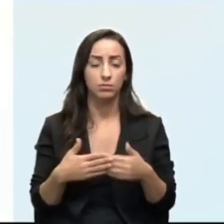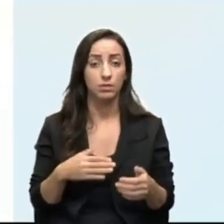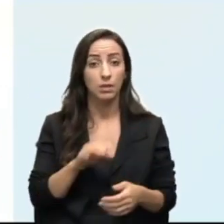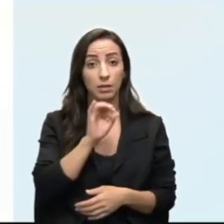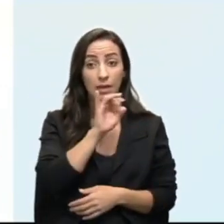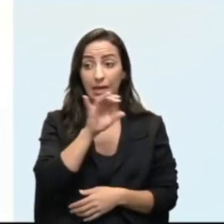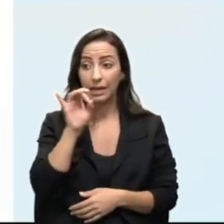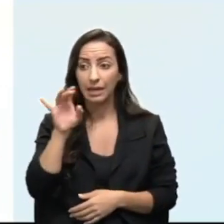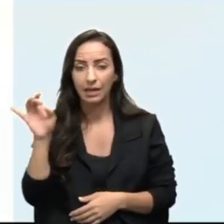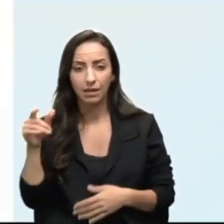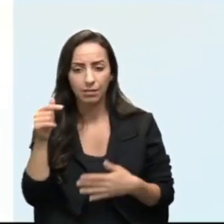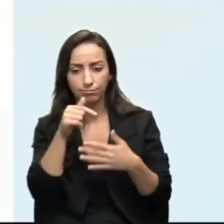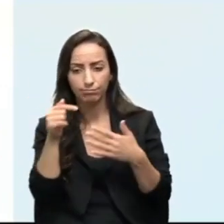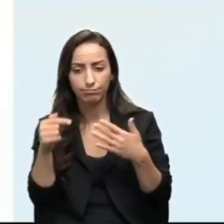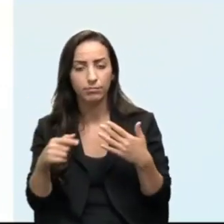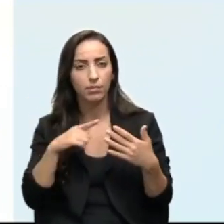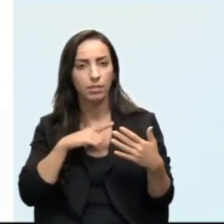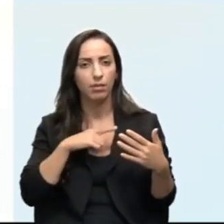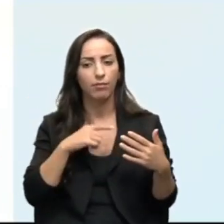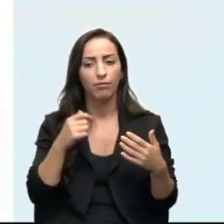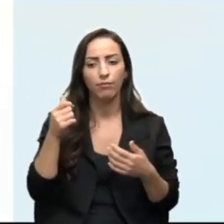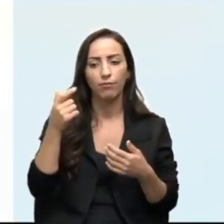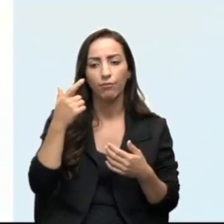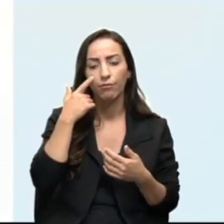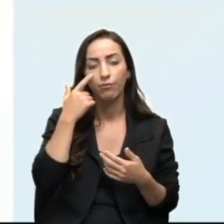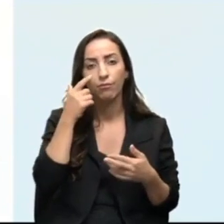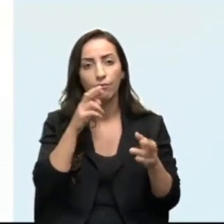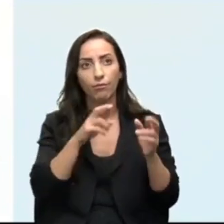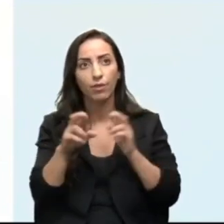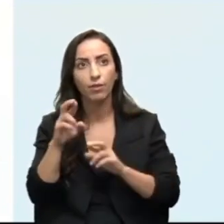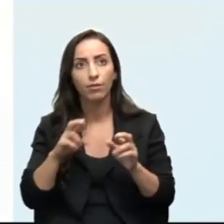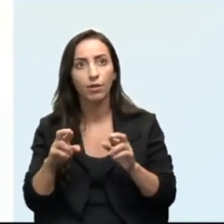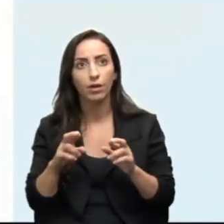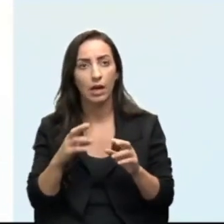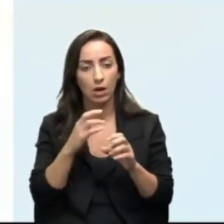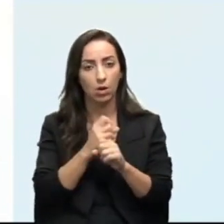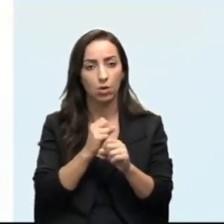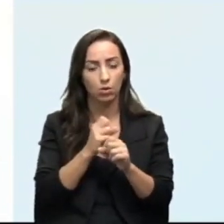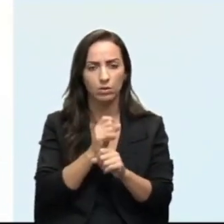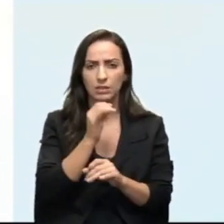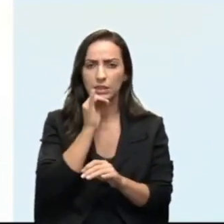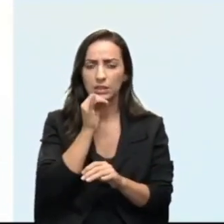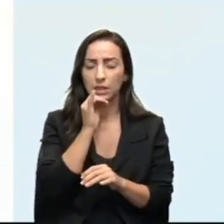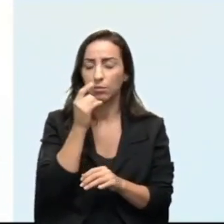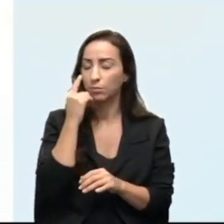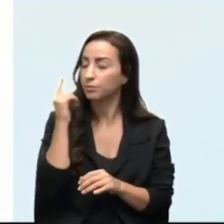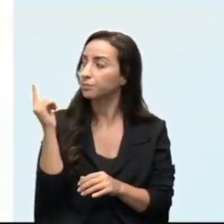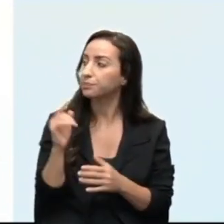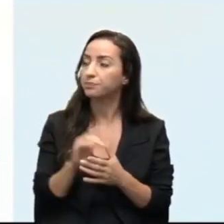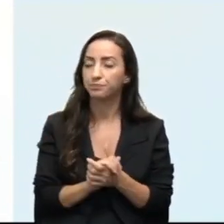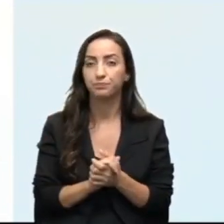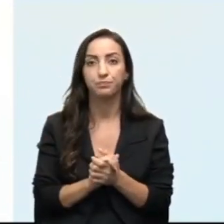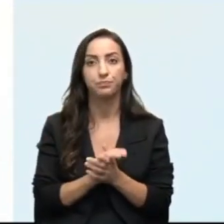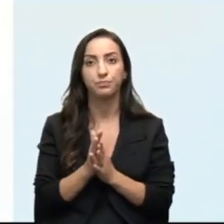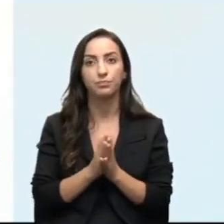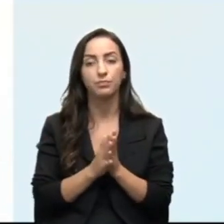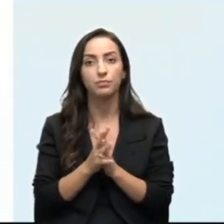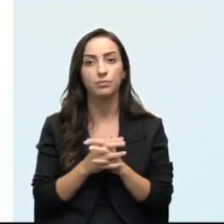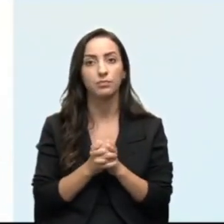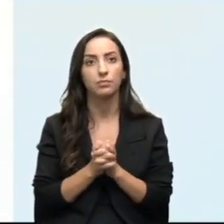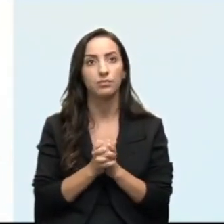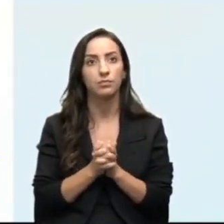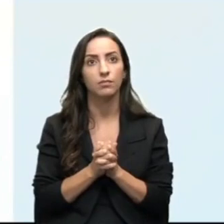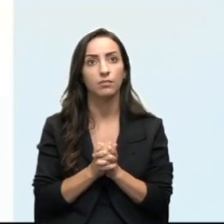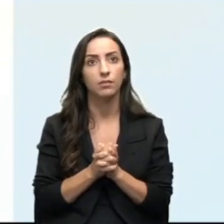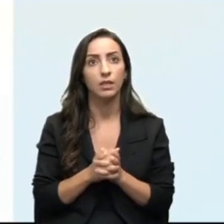cada condição, nós temos que verificar esta conta. Então, vou dar um exemplo neste de 90